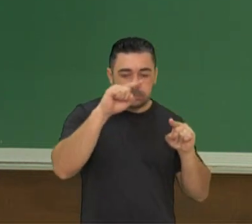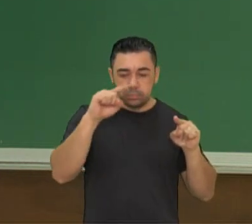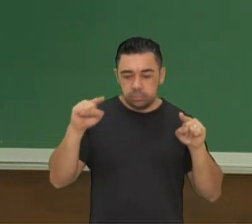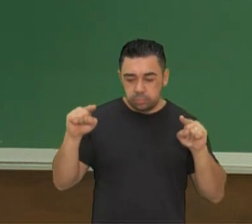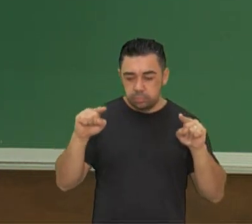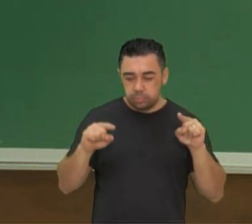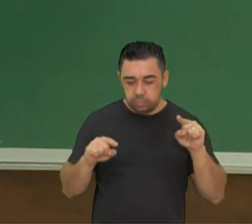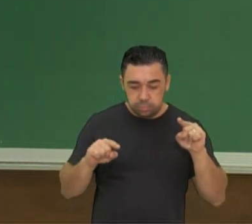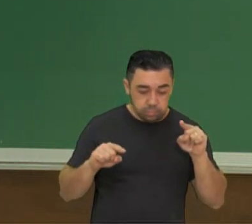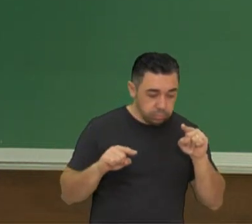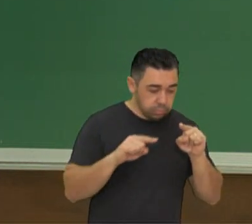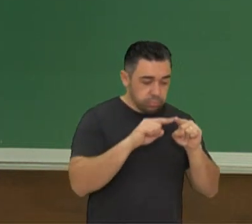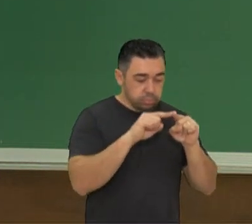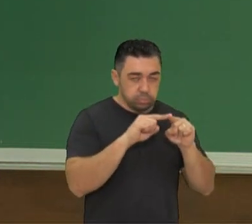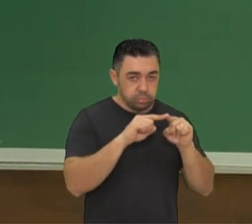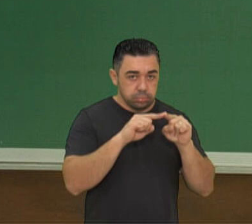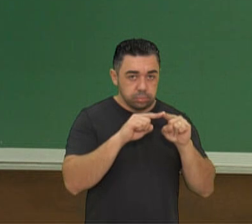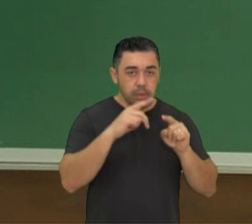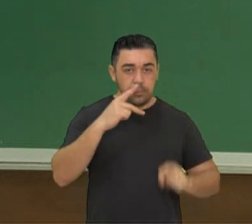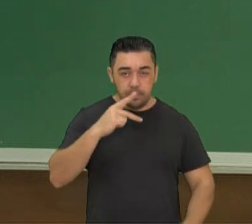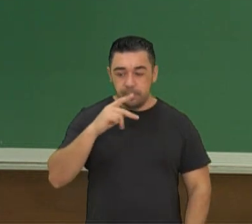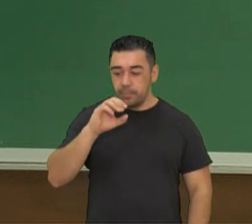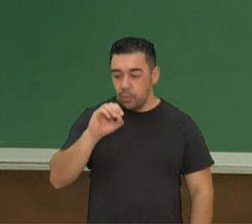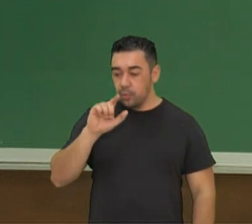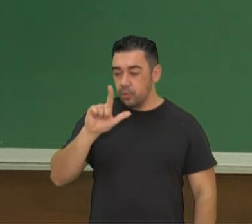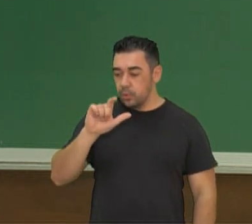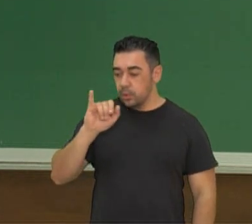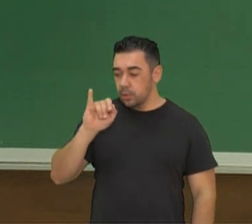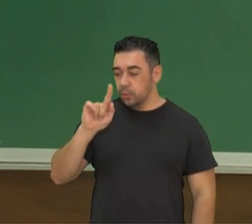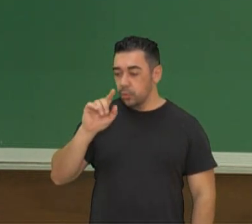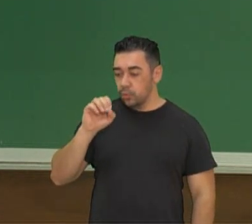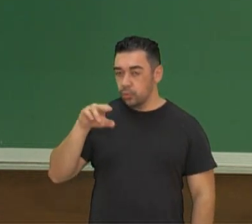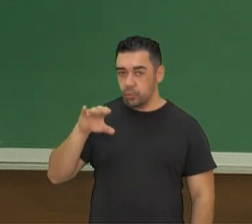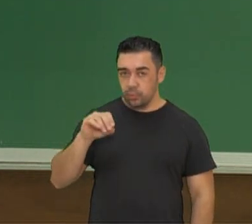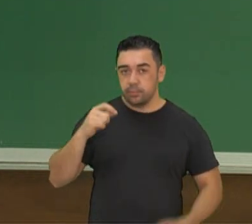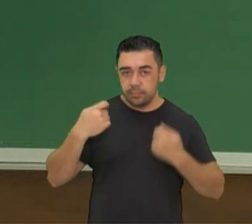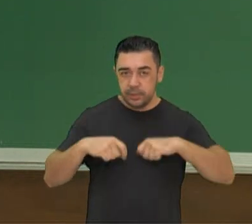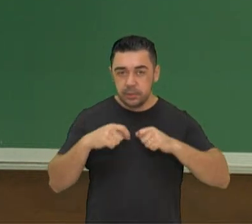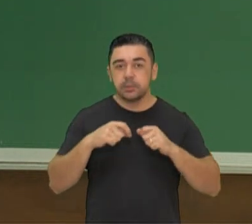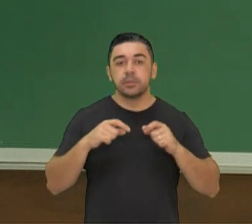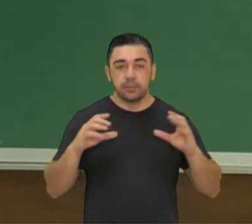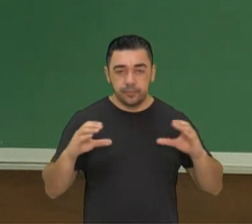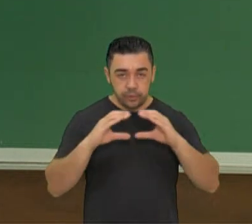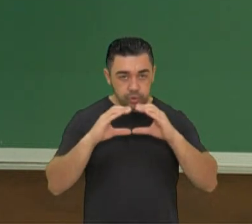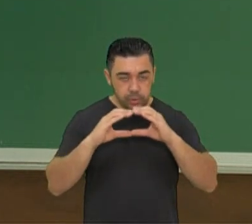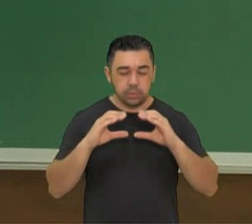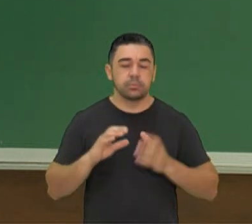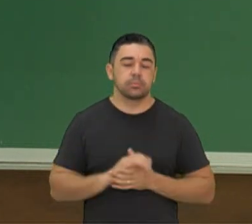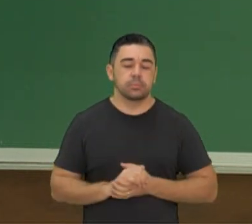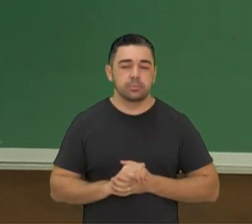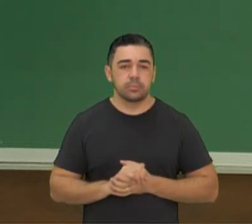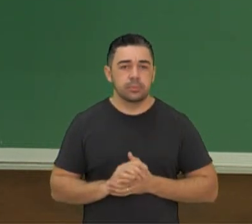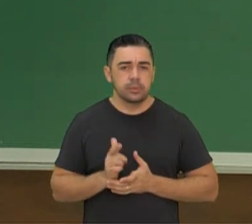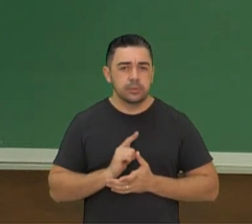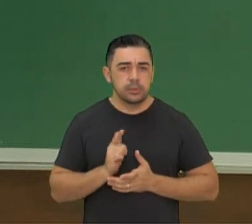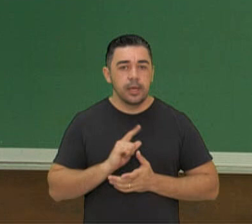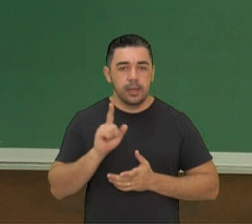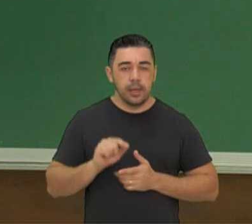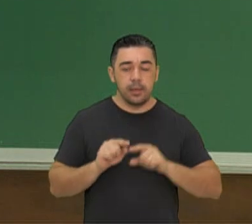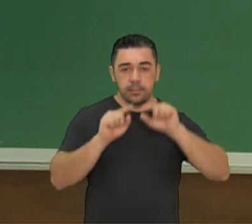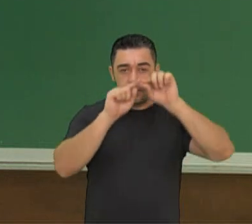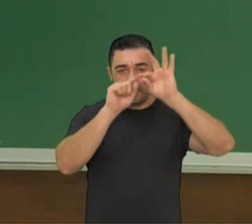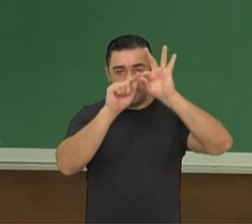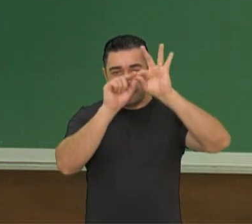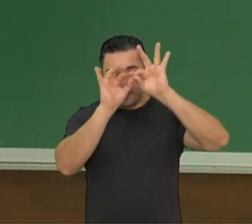qualquer risco que eu posso chamar de polígono, ela tem que ser uma figura fechada, tá? E essa figura ela é fechada por segmentos de